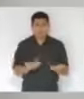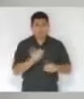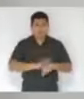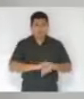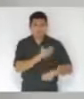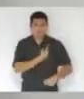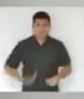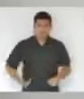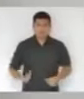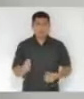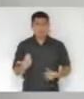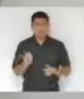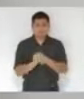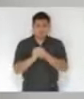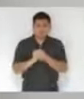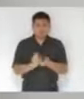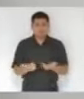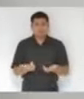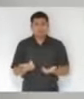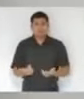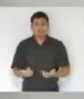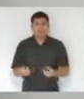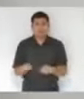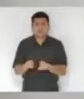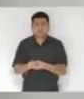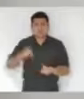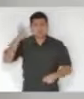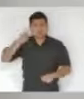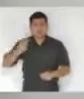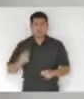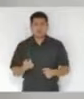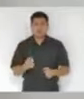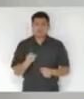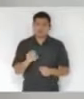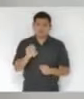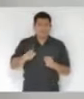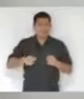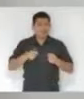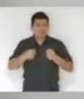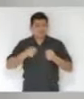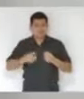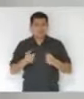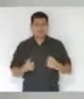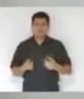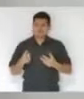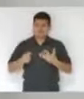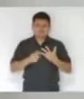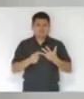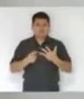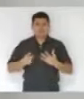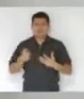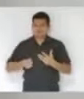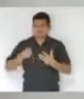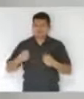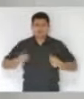municipal e estadual, é a união do parlamento com o executivo, e parar de reclamar e somar esforços para desenvolver a nossa